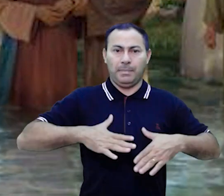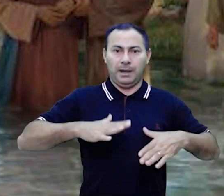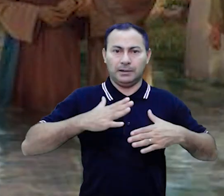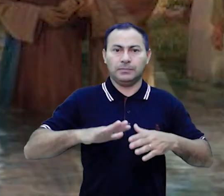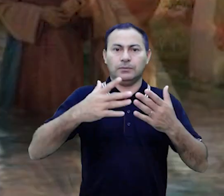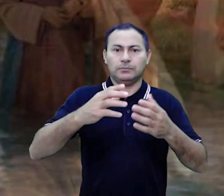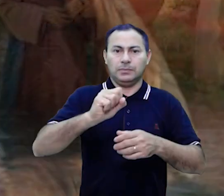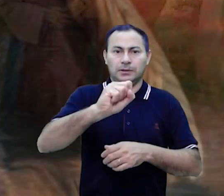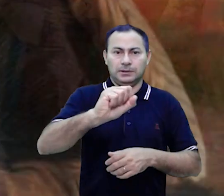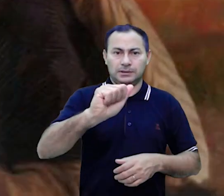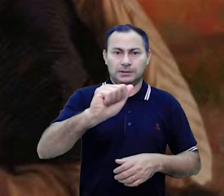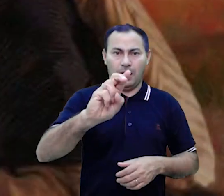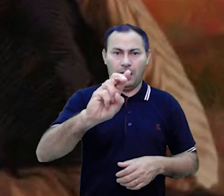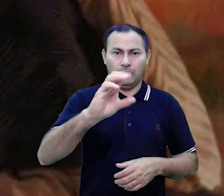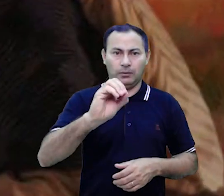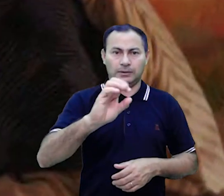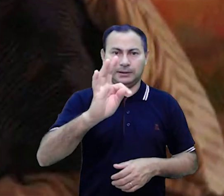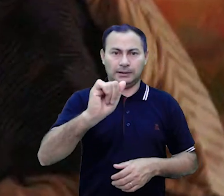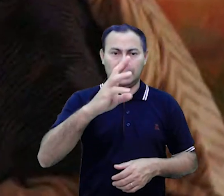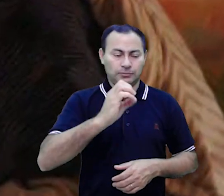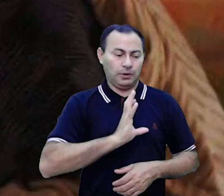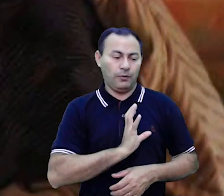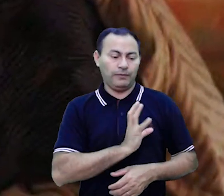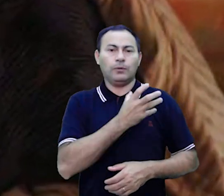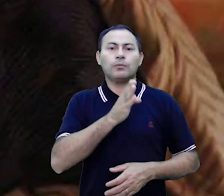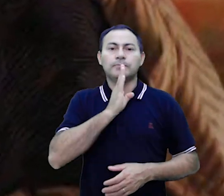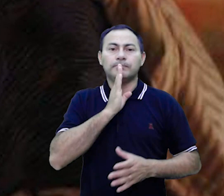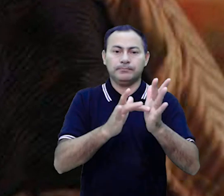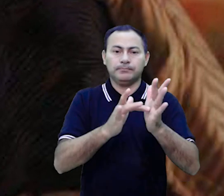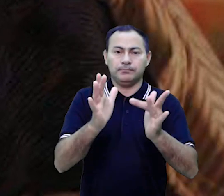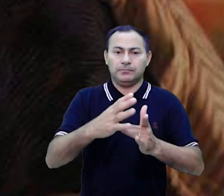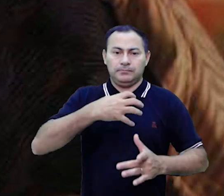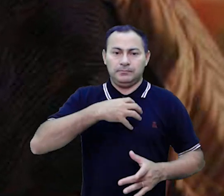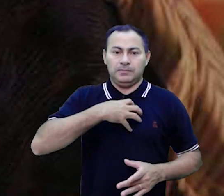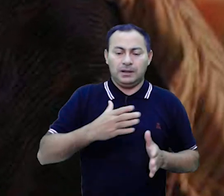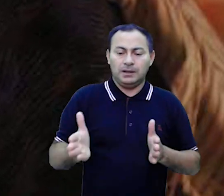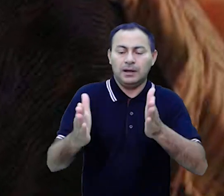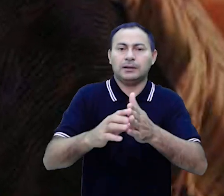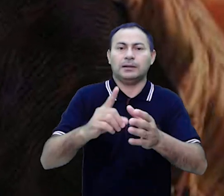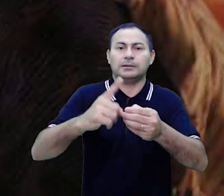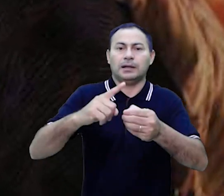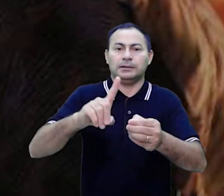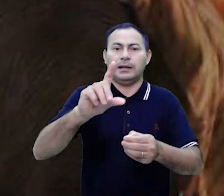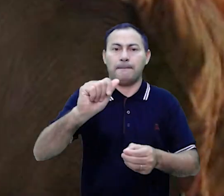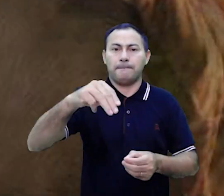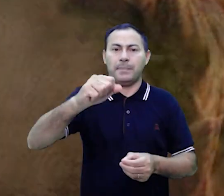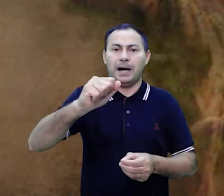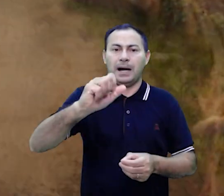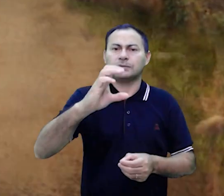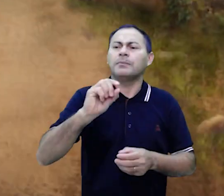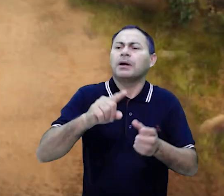sede mansos. Quando Saulo de Tarso se converteu, quando ele conheceu a Jesus de forma tão dramática a caminho de Damasco, e